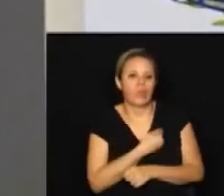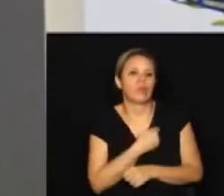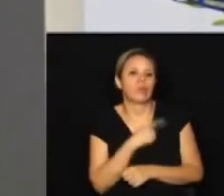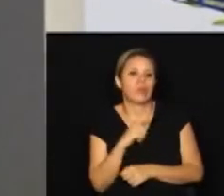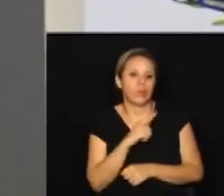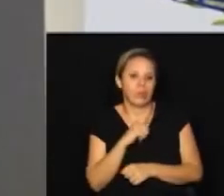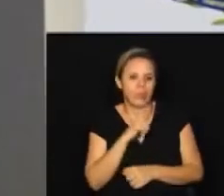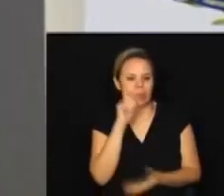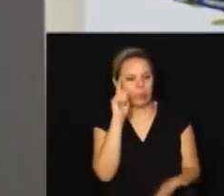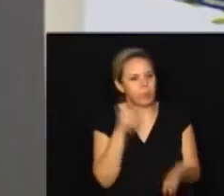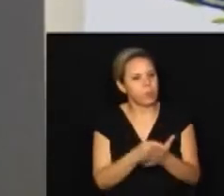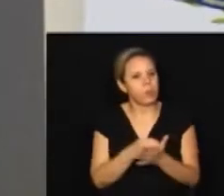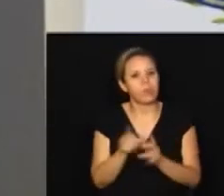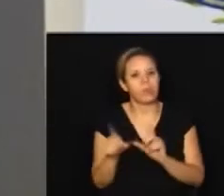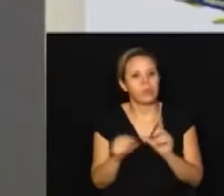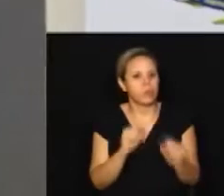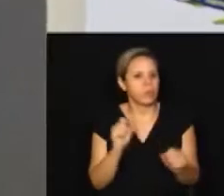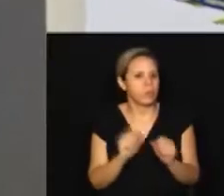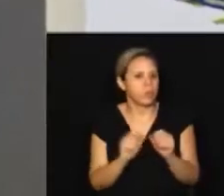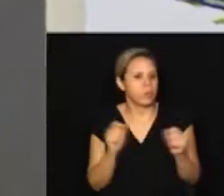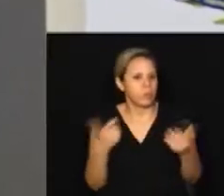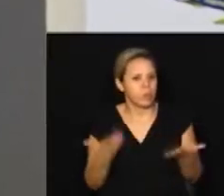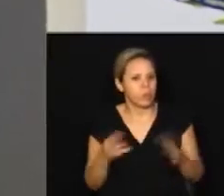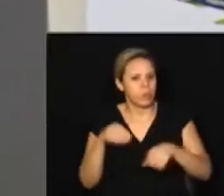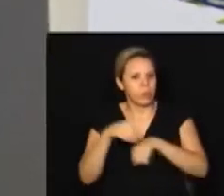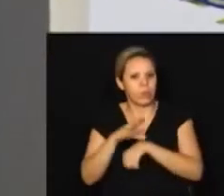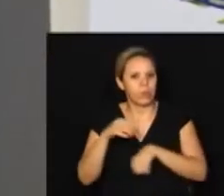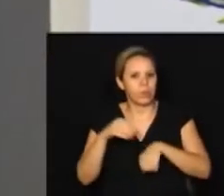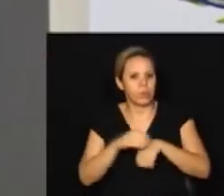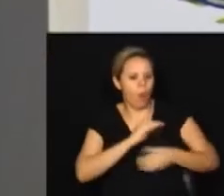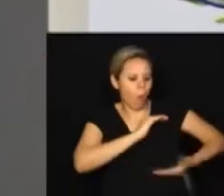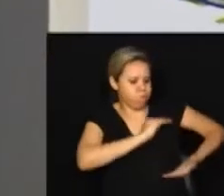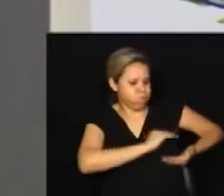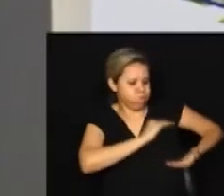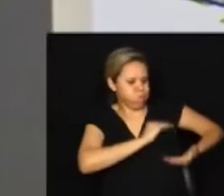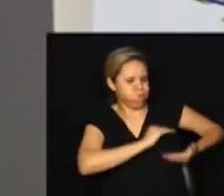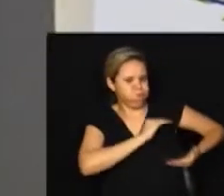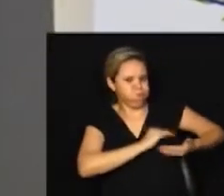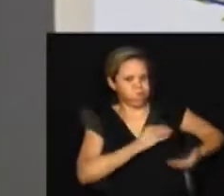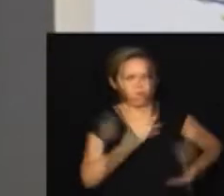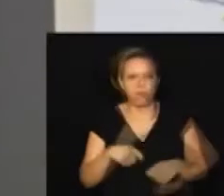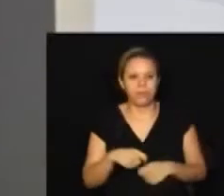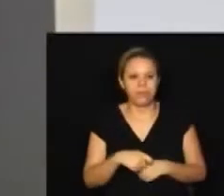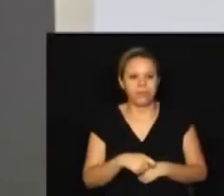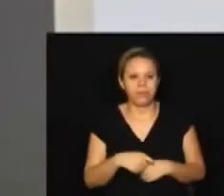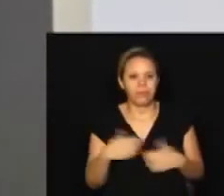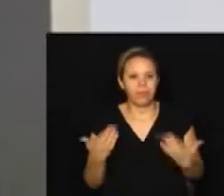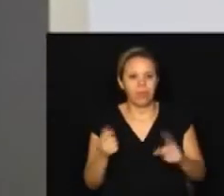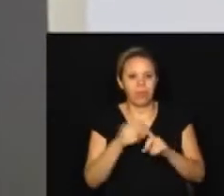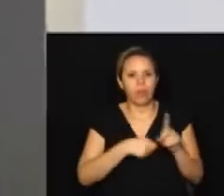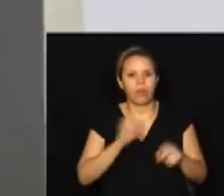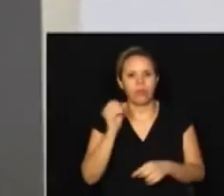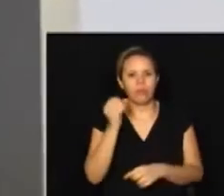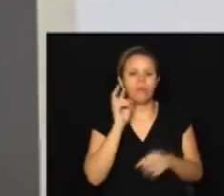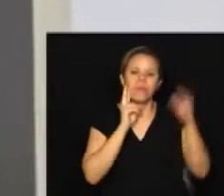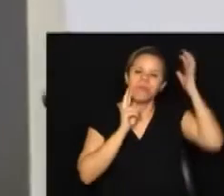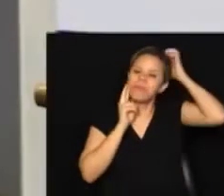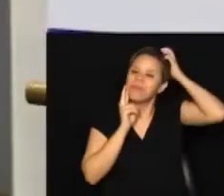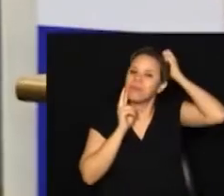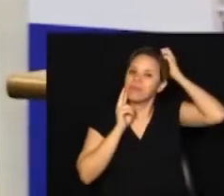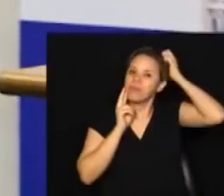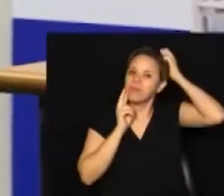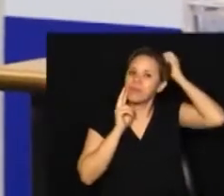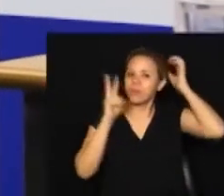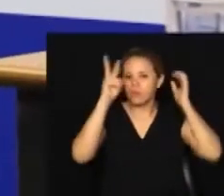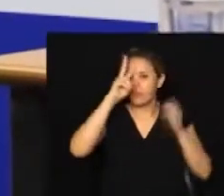essa decisão de indicar a mamografia a partir dos 40 anos. O Outubro Rosa é um momento de lembrar